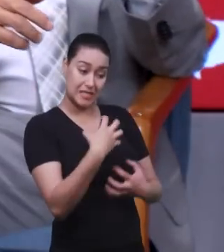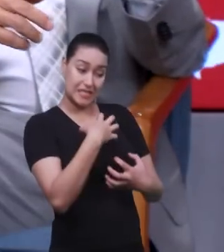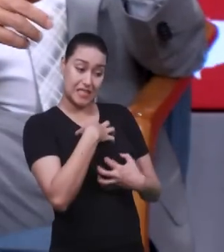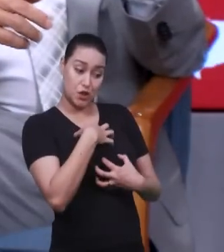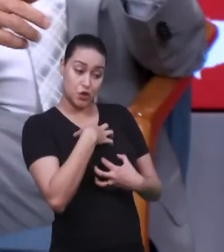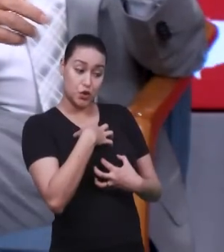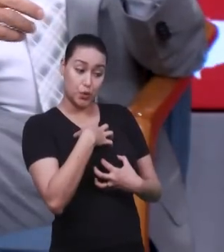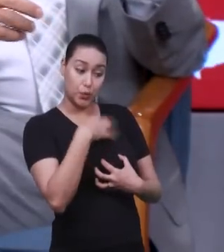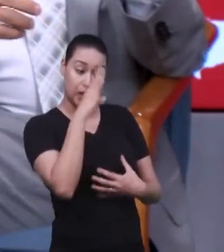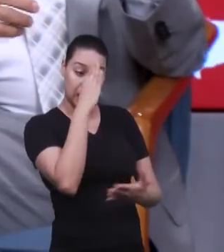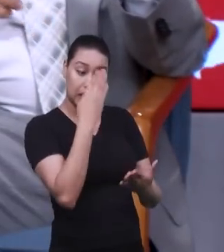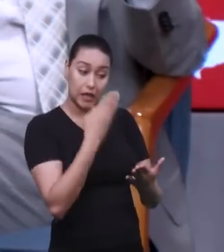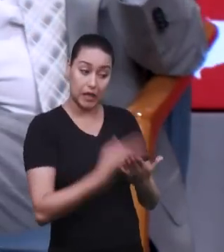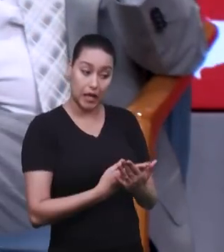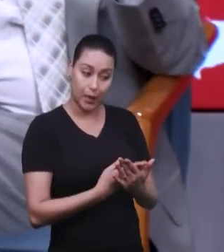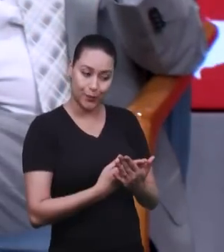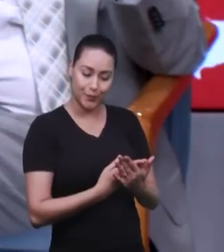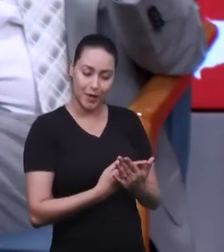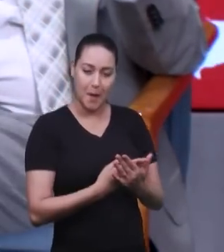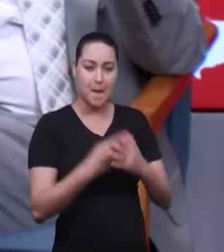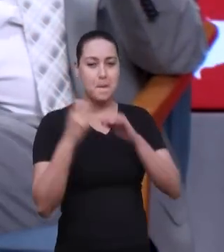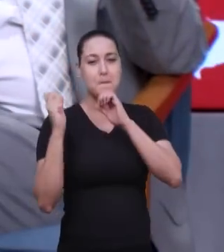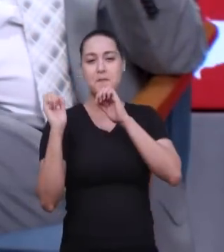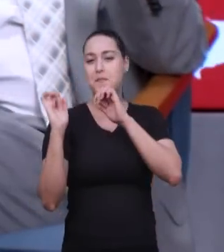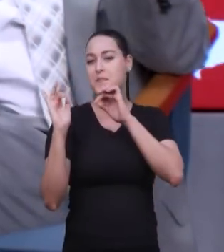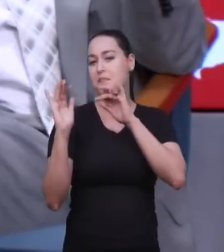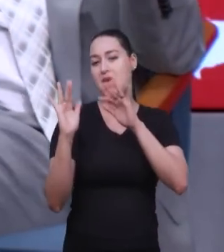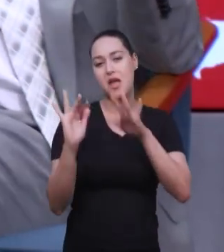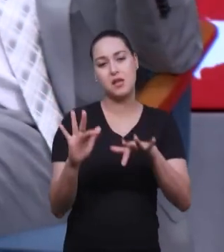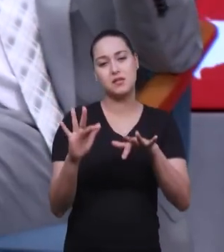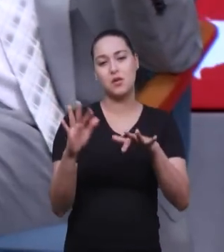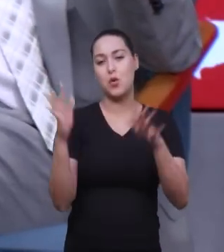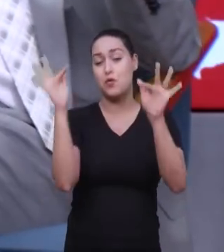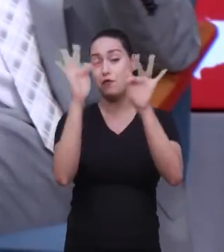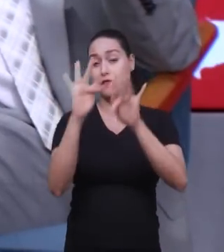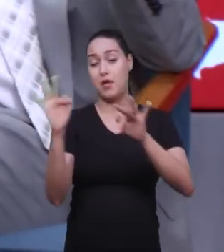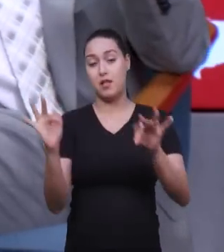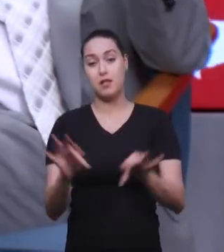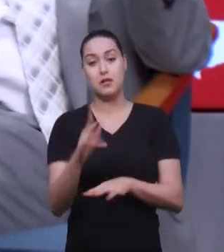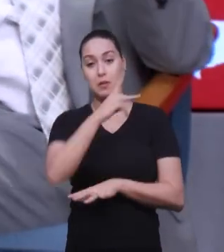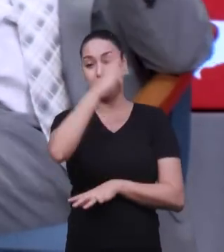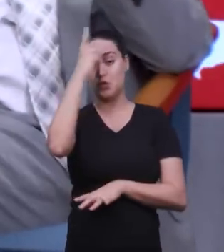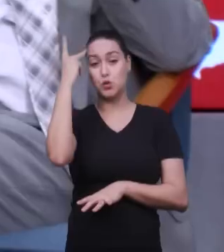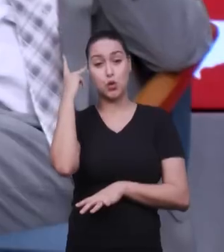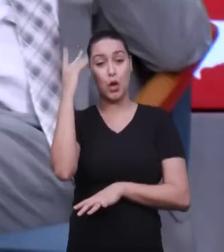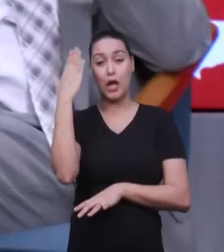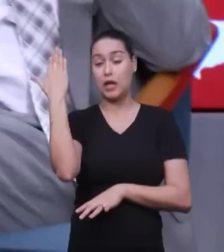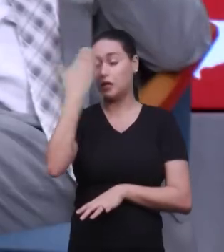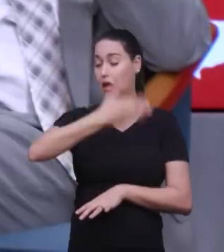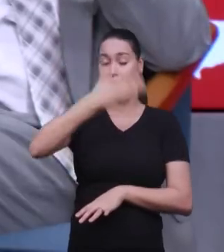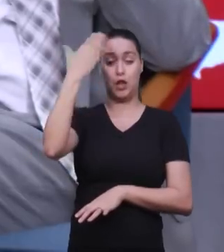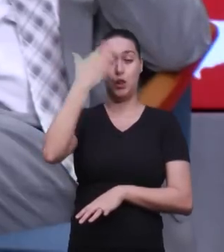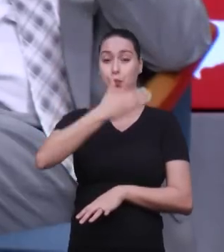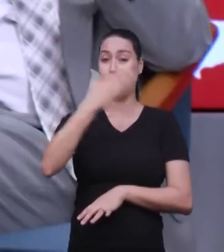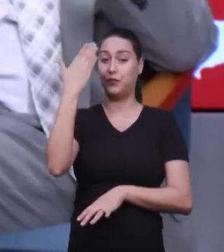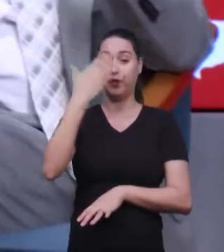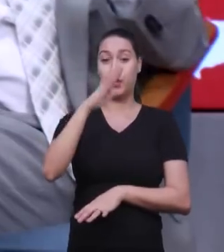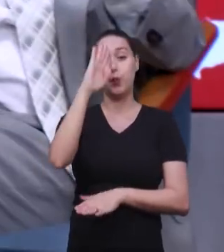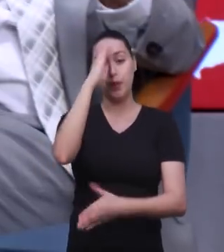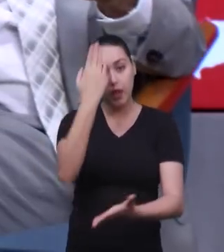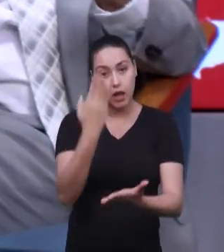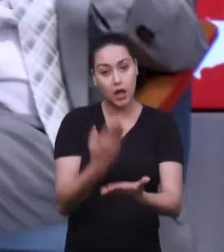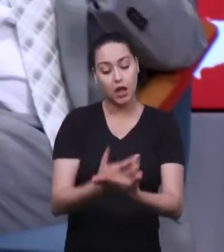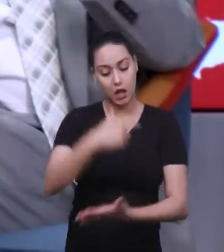bem-aventurado os que não viram e creram. Por que bem-aventurados os que não viram e creram? Porque